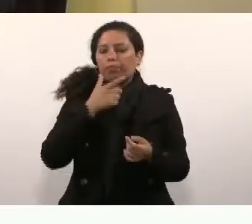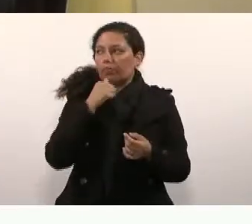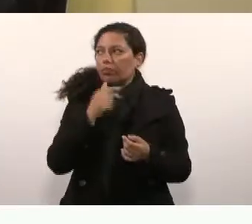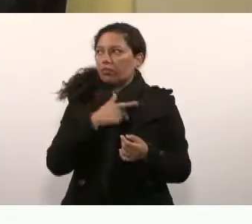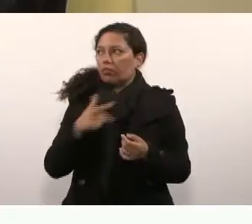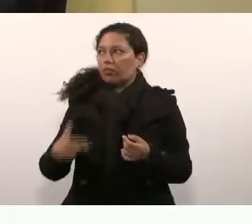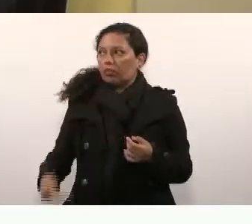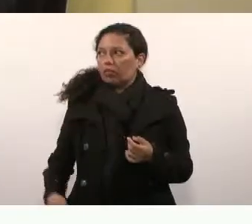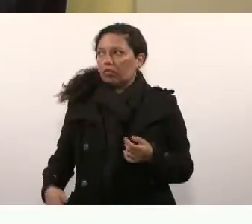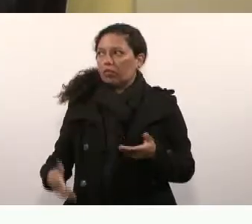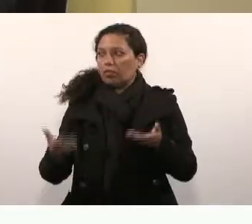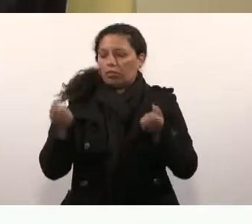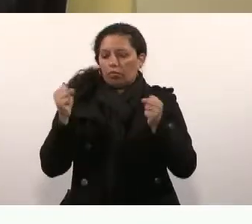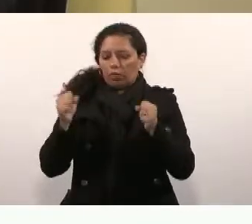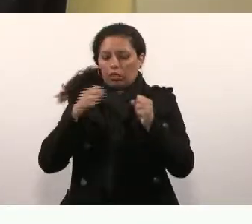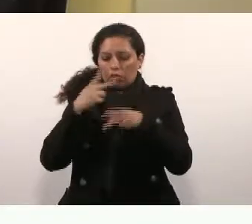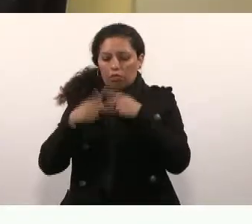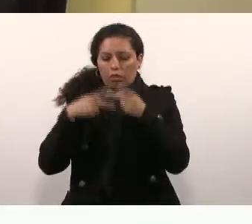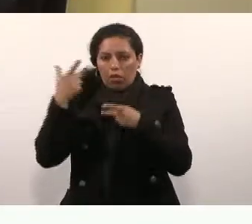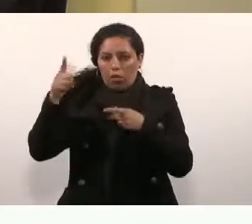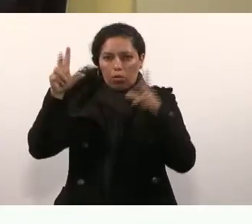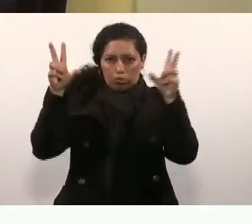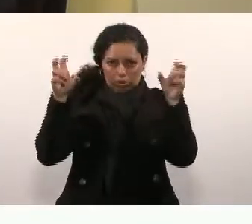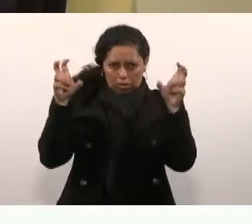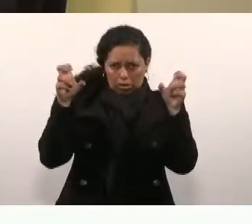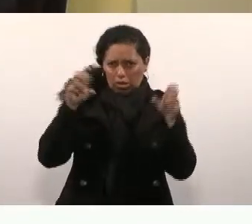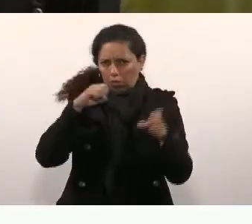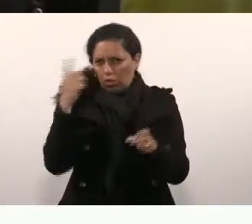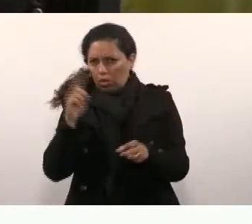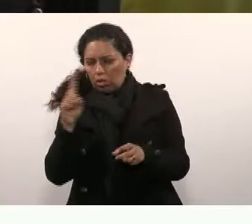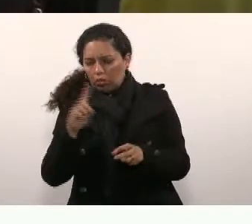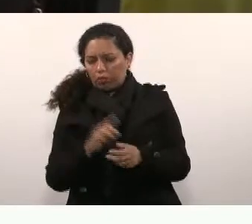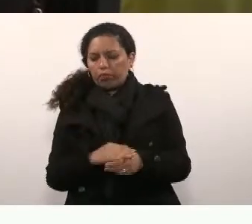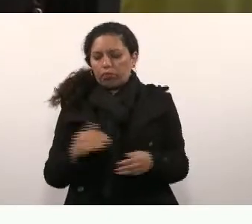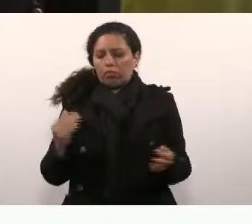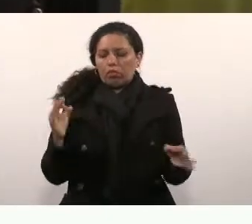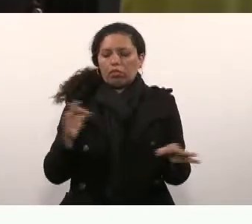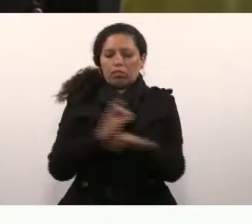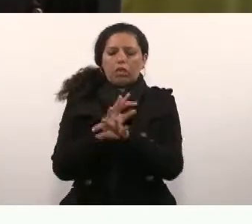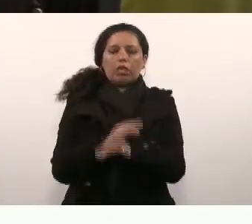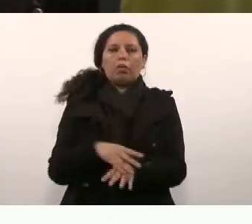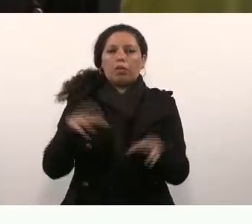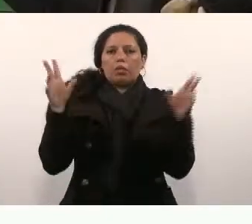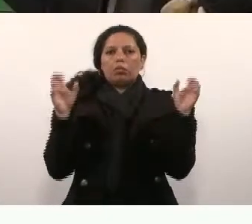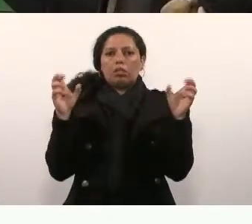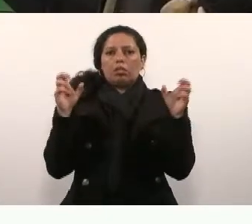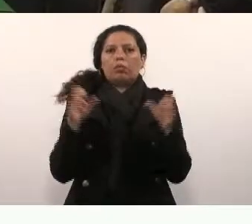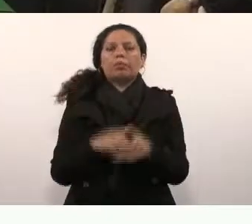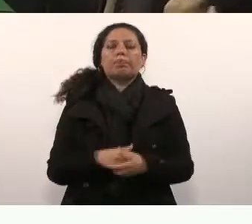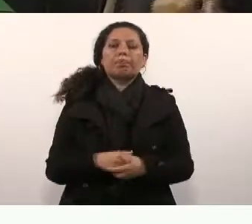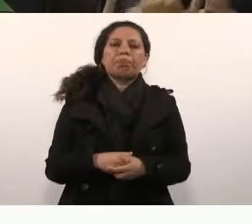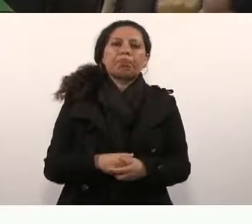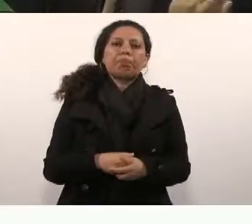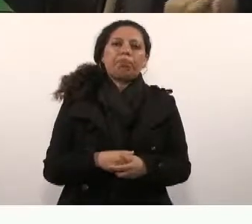posso desdobrar num outro tema ou se... Só finalizar quanto a esse tema, eu já retorno a palavra para você, Tiago, por favor. Obrigado.